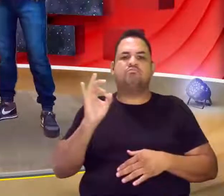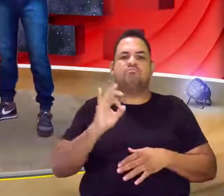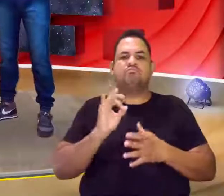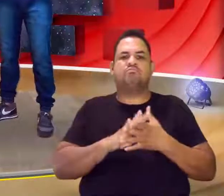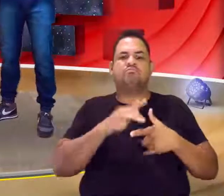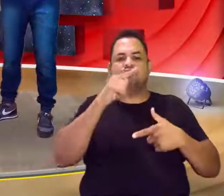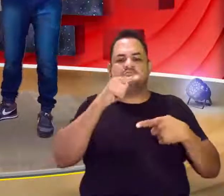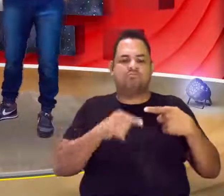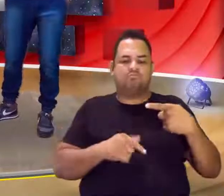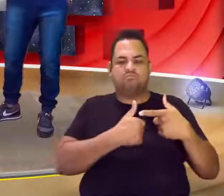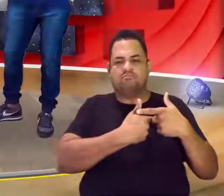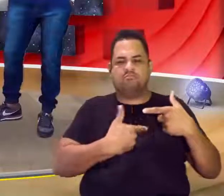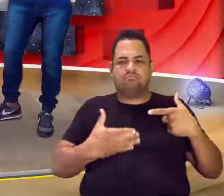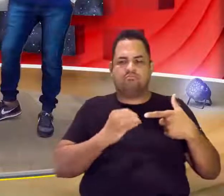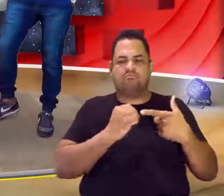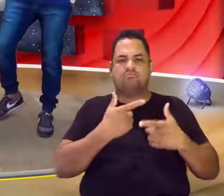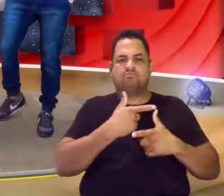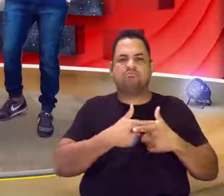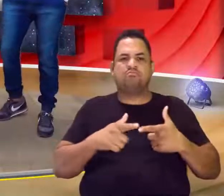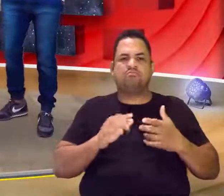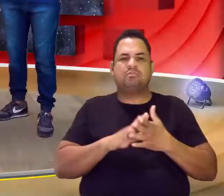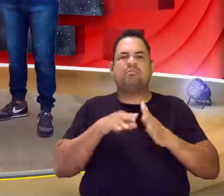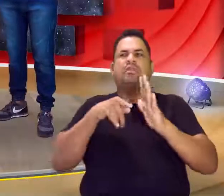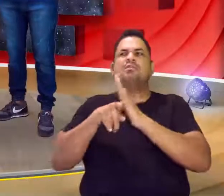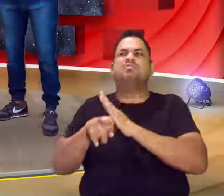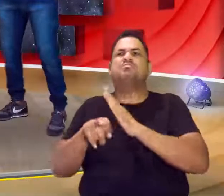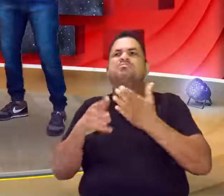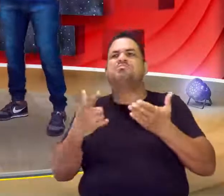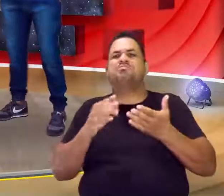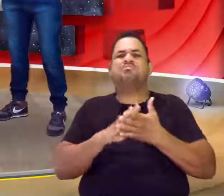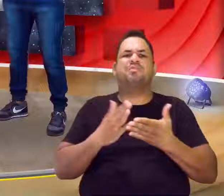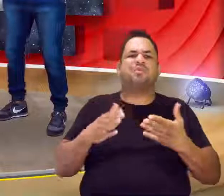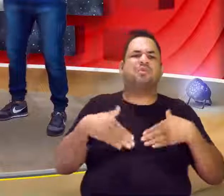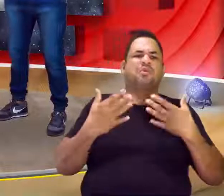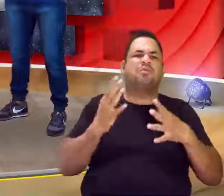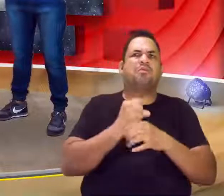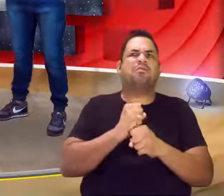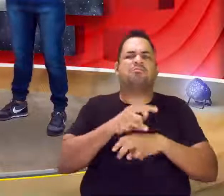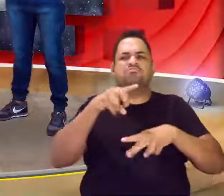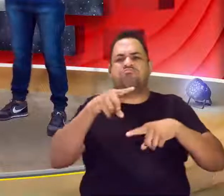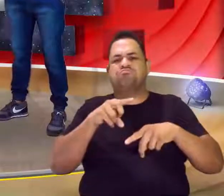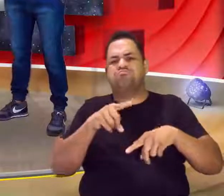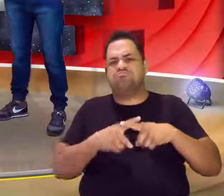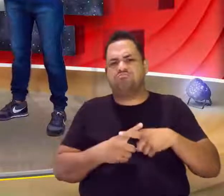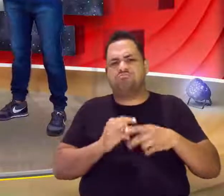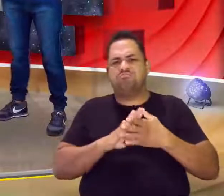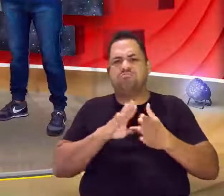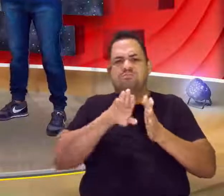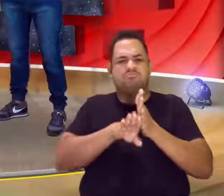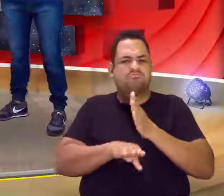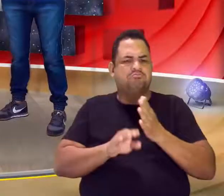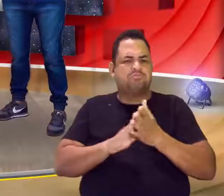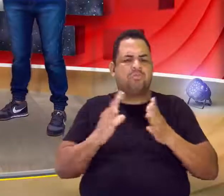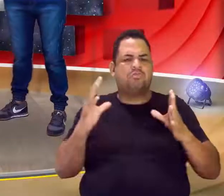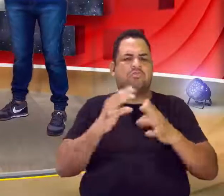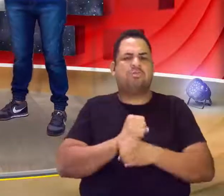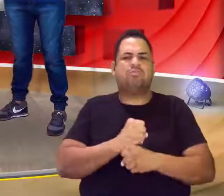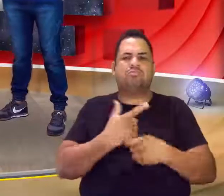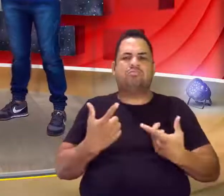é uma divisão por 100, né? Por 100. Mas aí a galera fica se perguntando, mas virou, mexeu, calculou, multiplicou, diminuiu, subtraiu, somou? Só